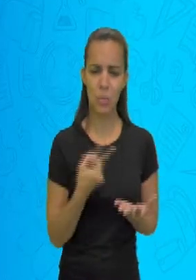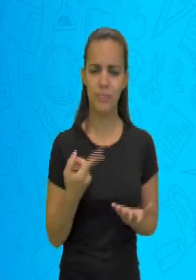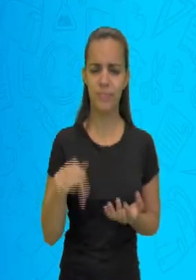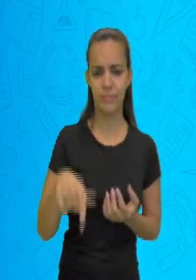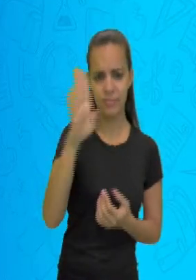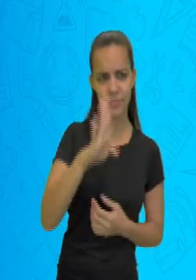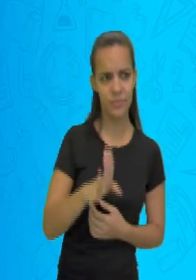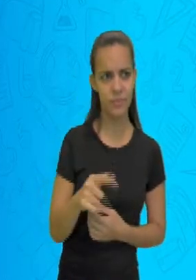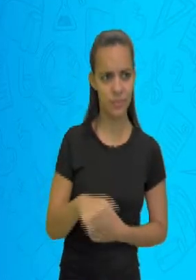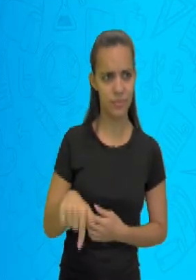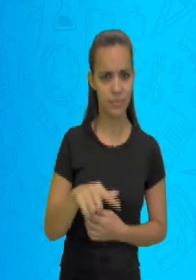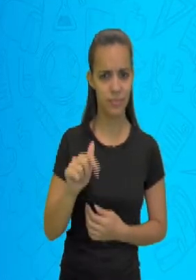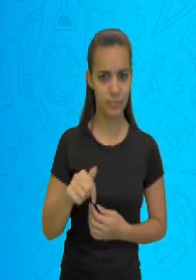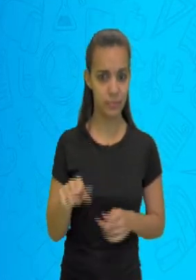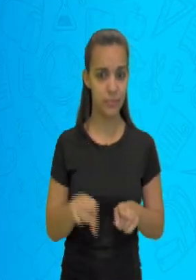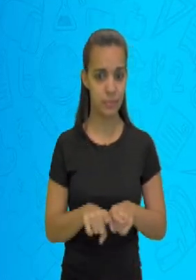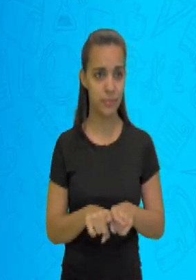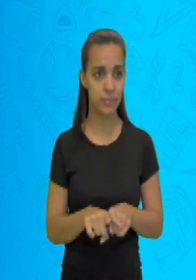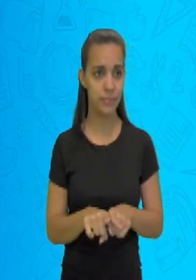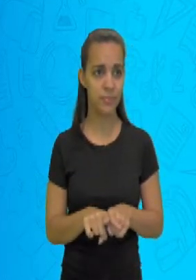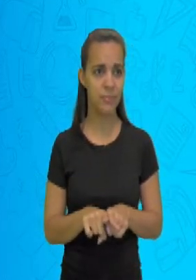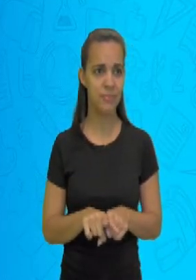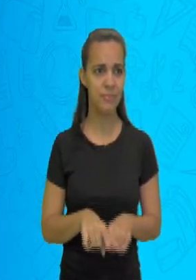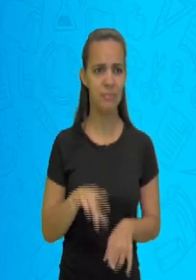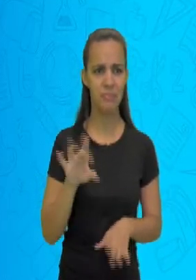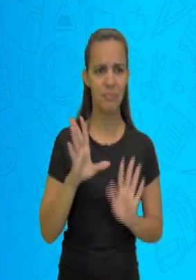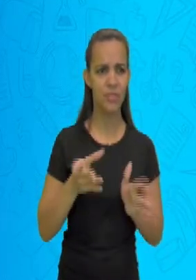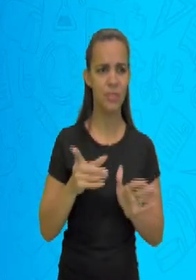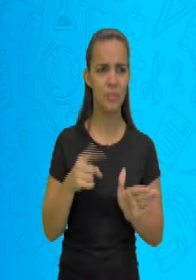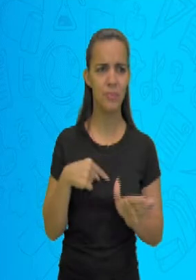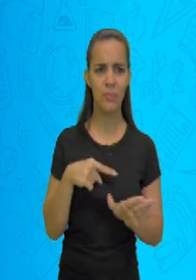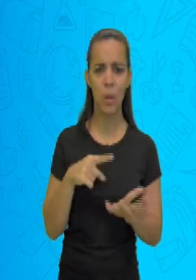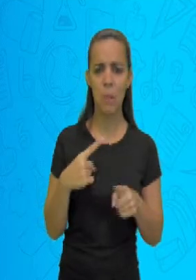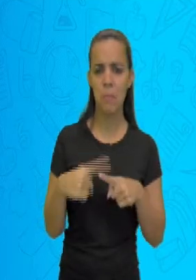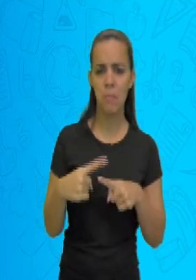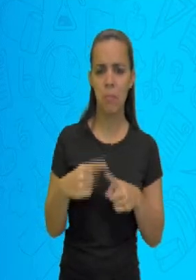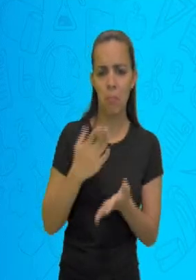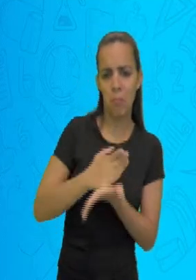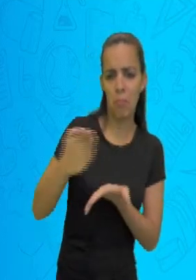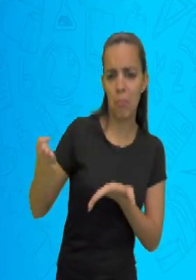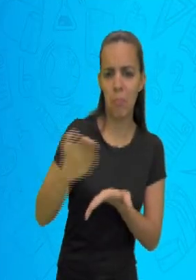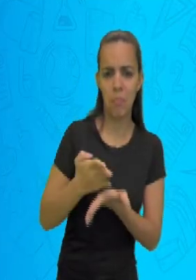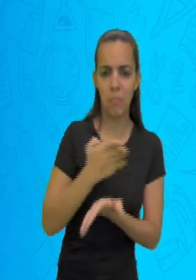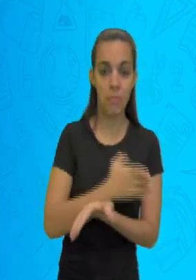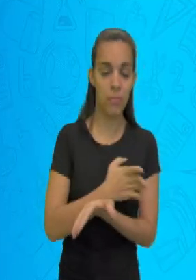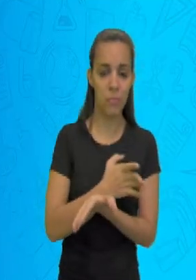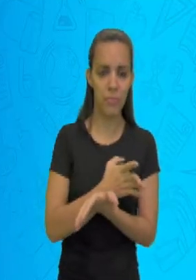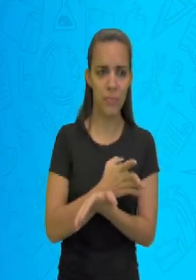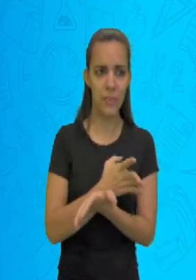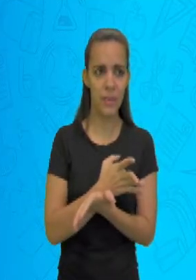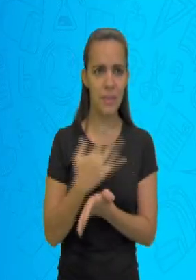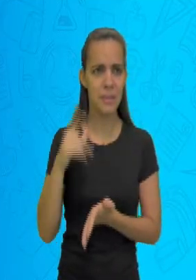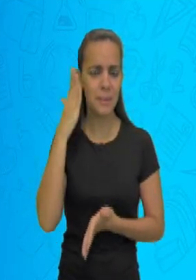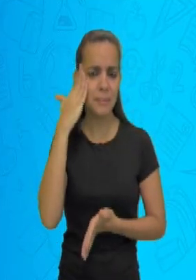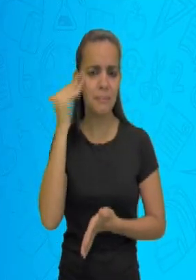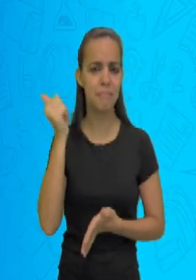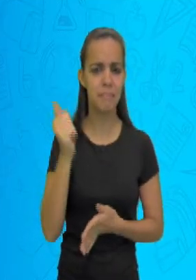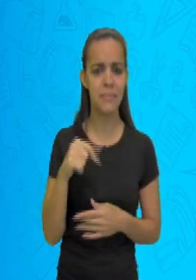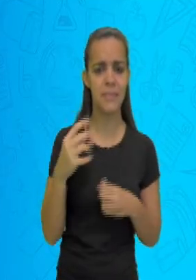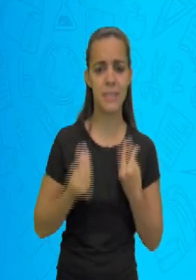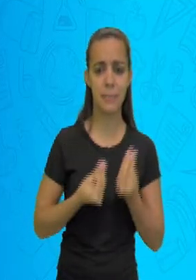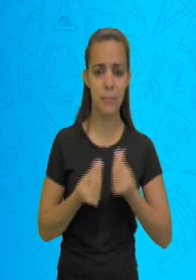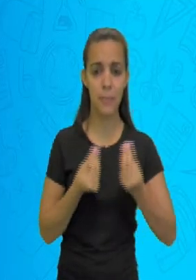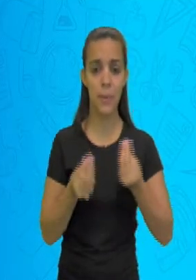usamos no nosso dia a dia. Você já se perguntou também como ele se divide? Você sabe que ele tem algumas